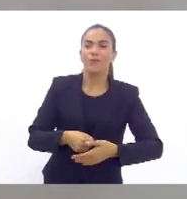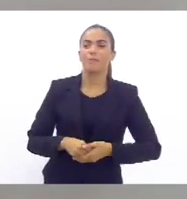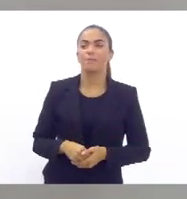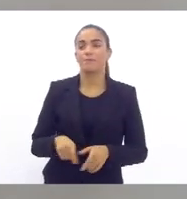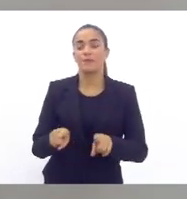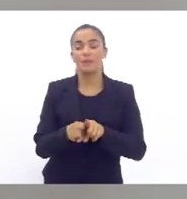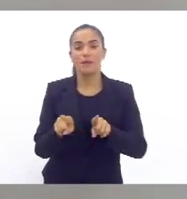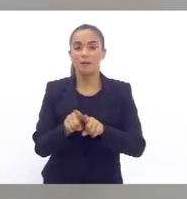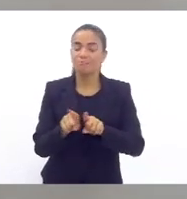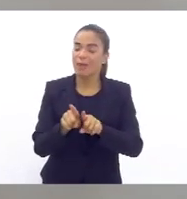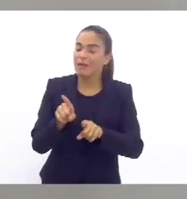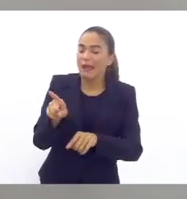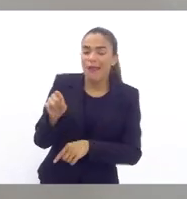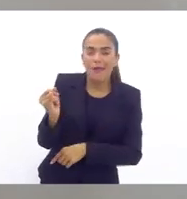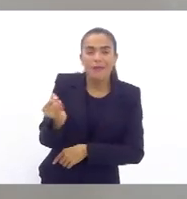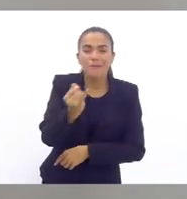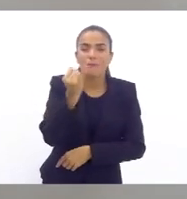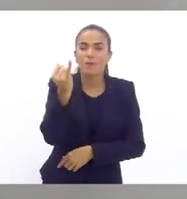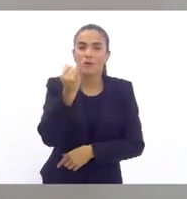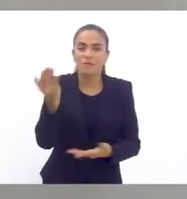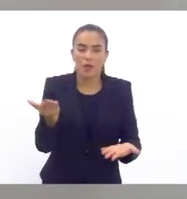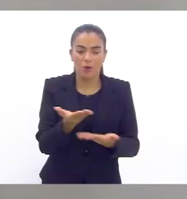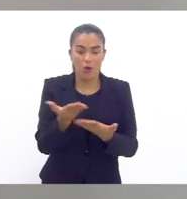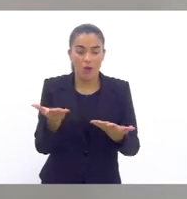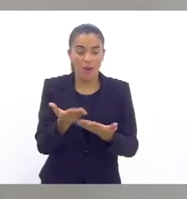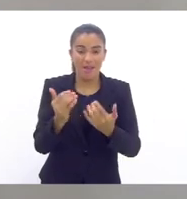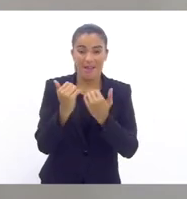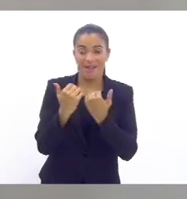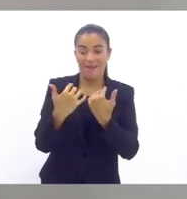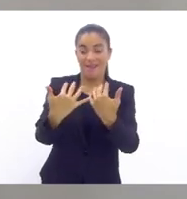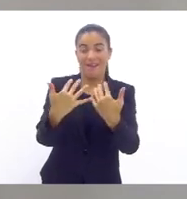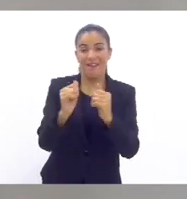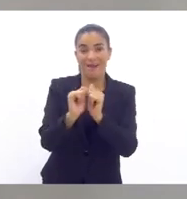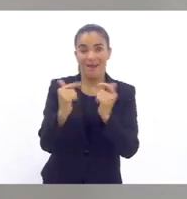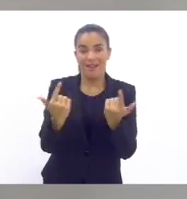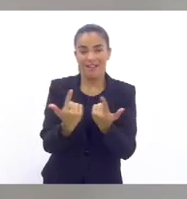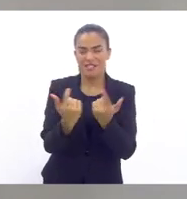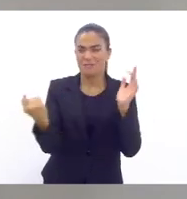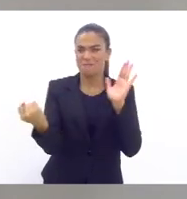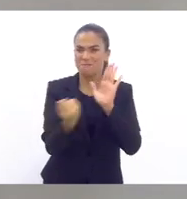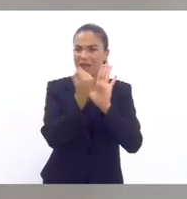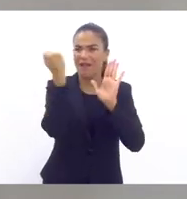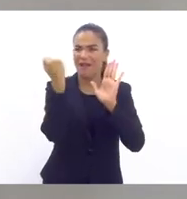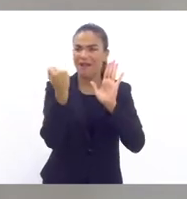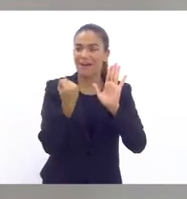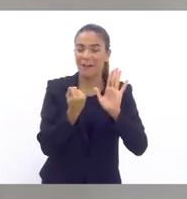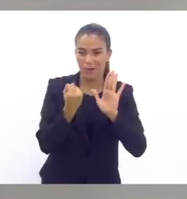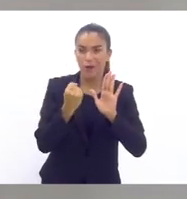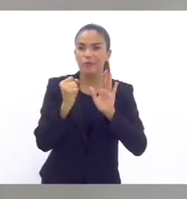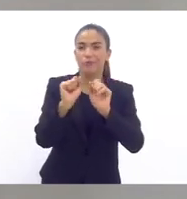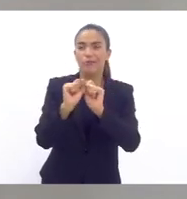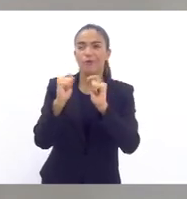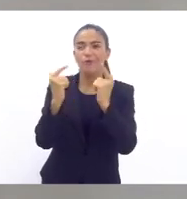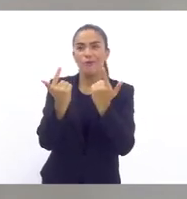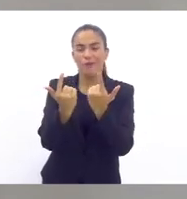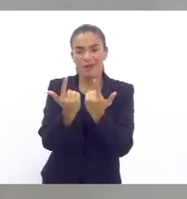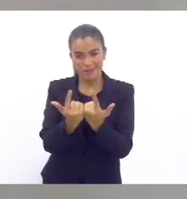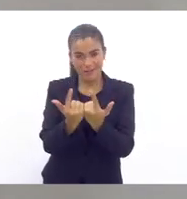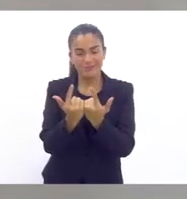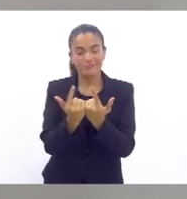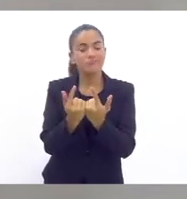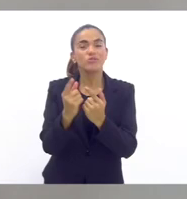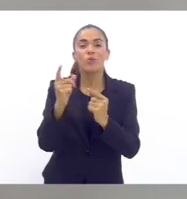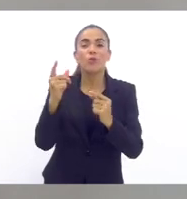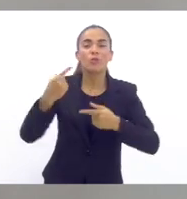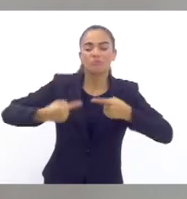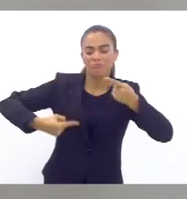a importância de estarmos nesse evento aqui na alerj marcando né o legislativo com um